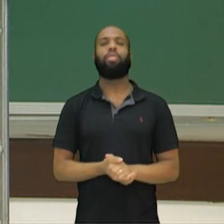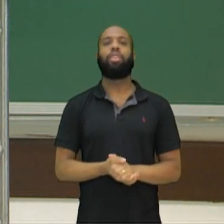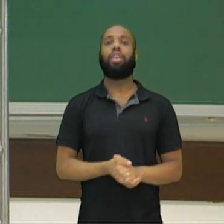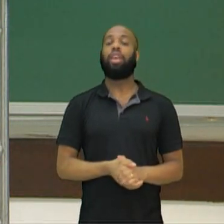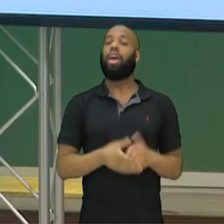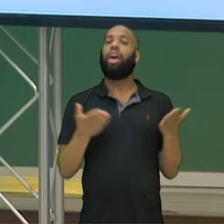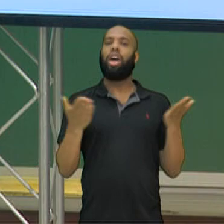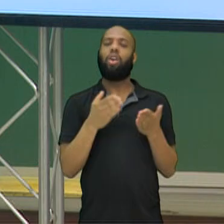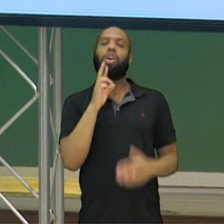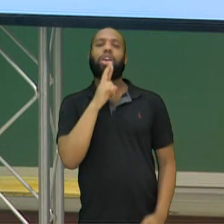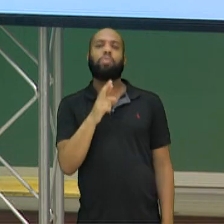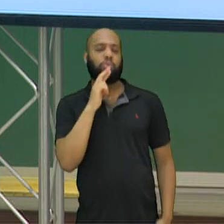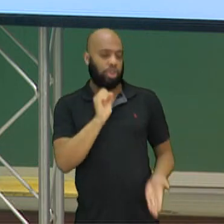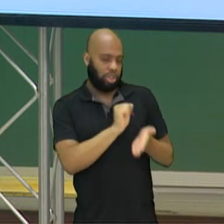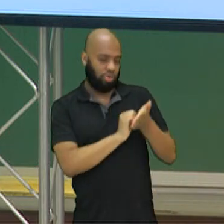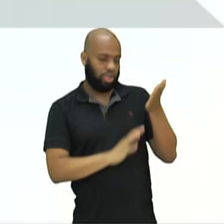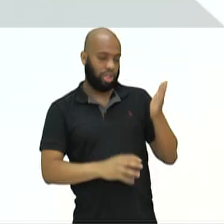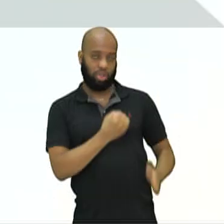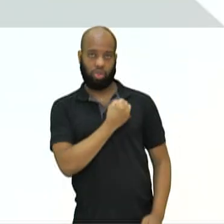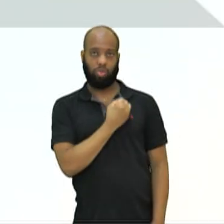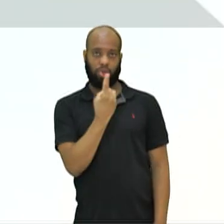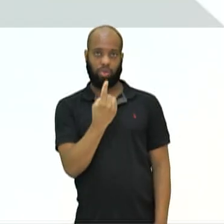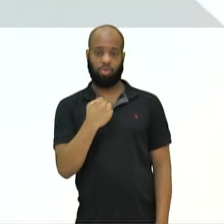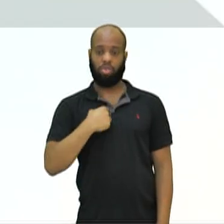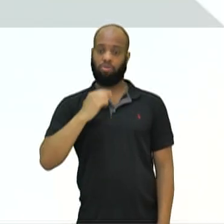Façam a atividade 1 e já voltamos.